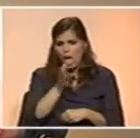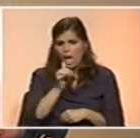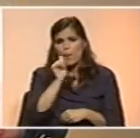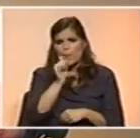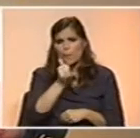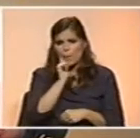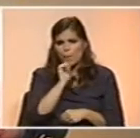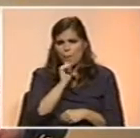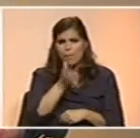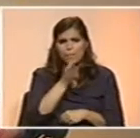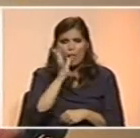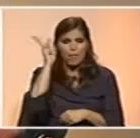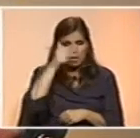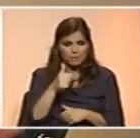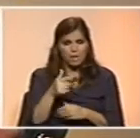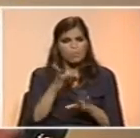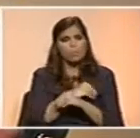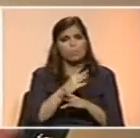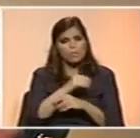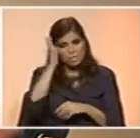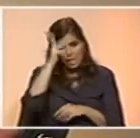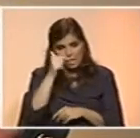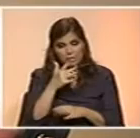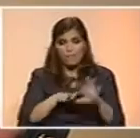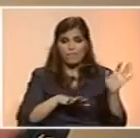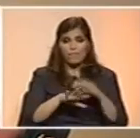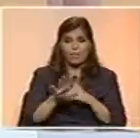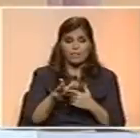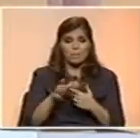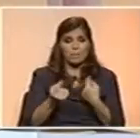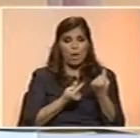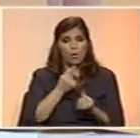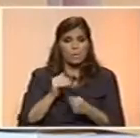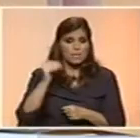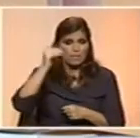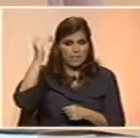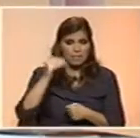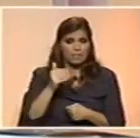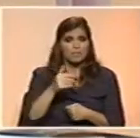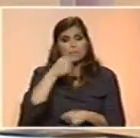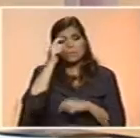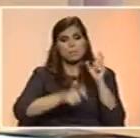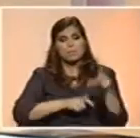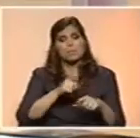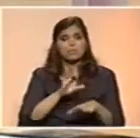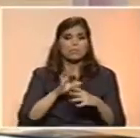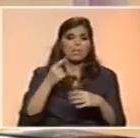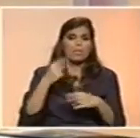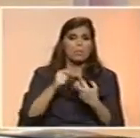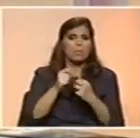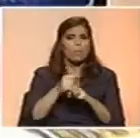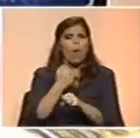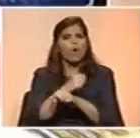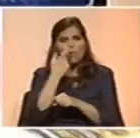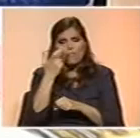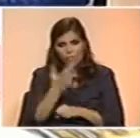É muito o efeito da publicidade. A publicidade do leite foi feita muito para determinadas idades, nomeadamente para questões de osteoporose, etc., não